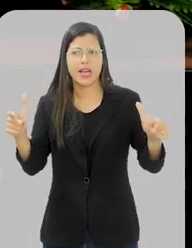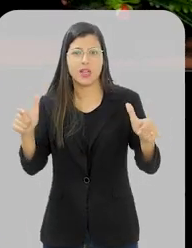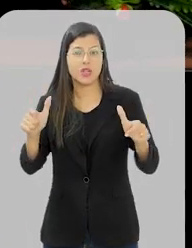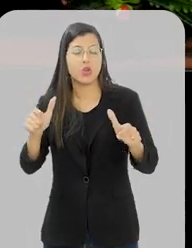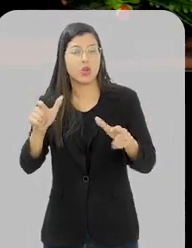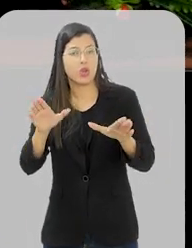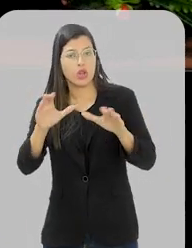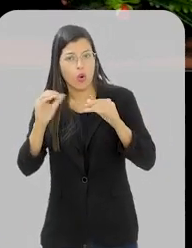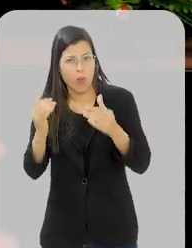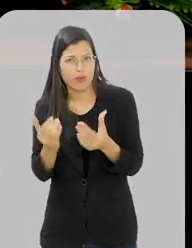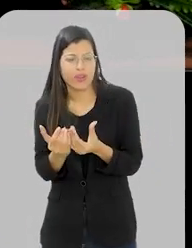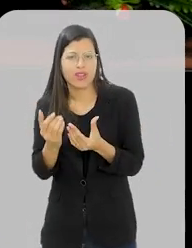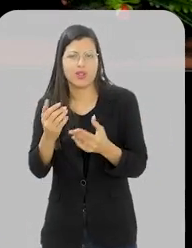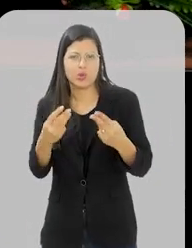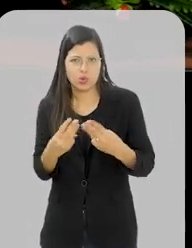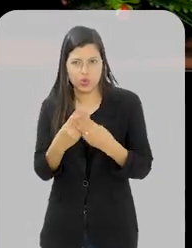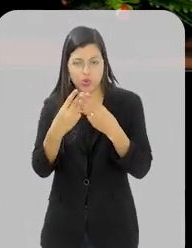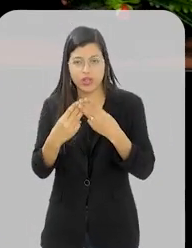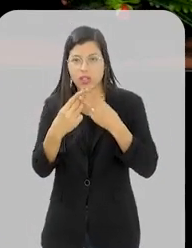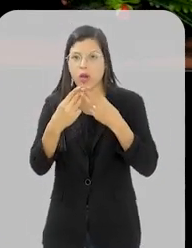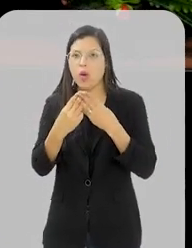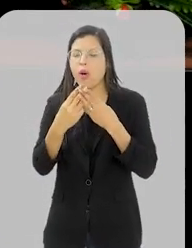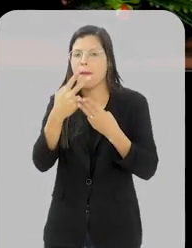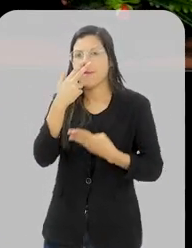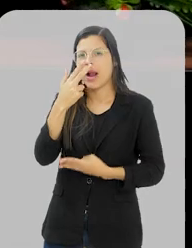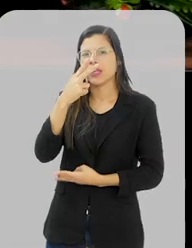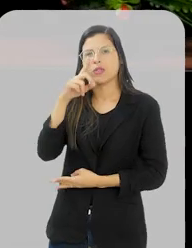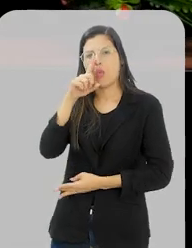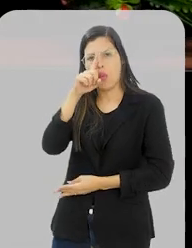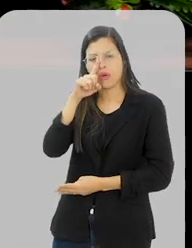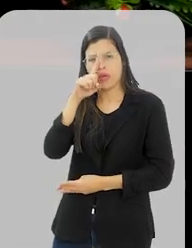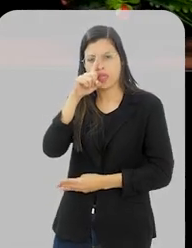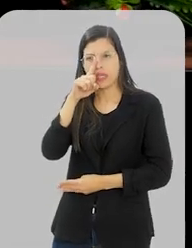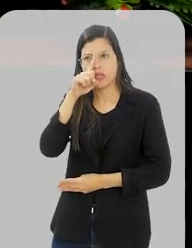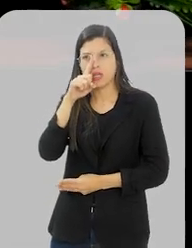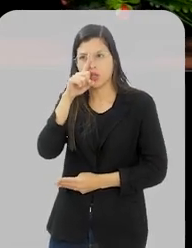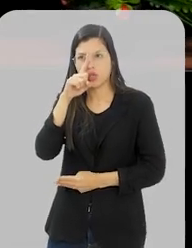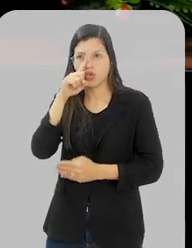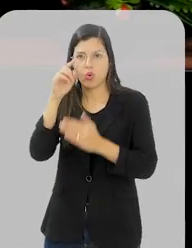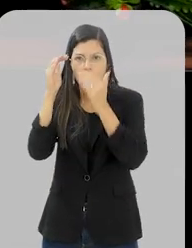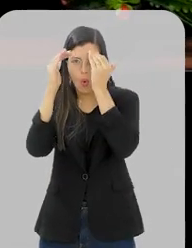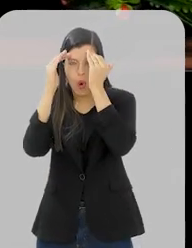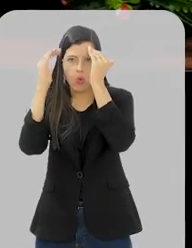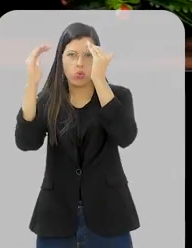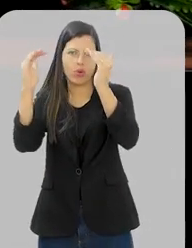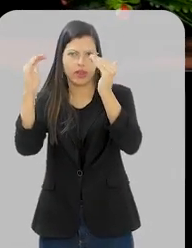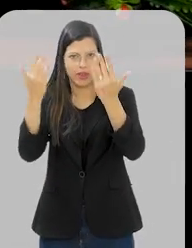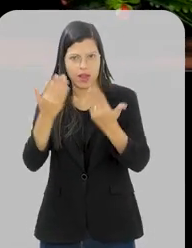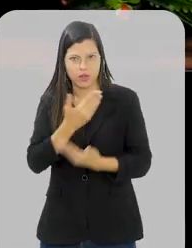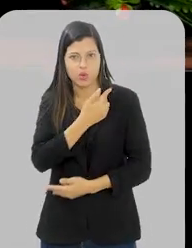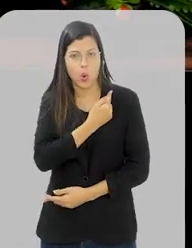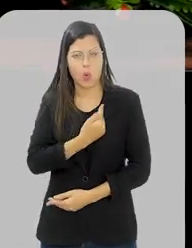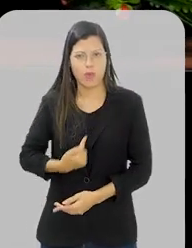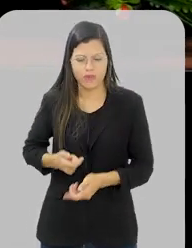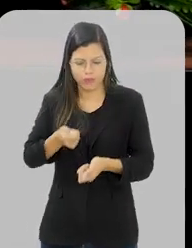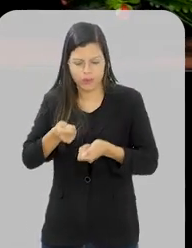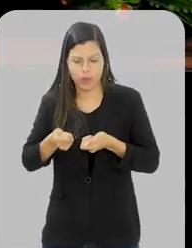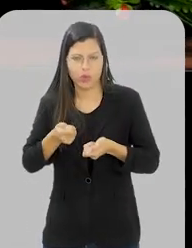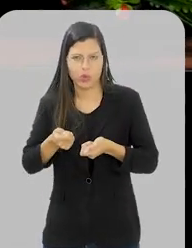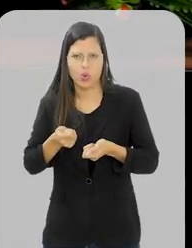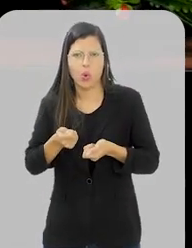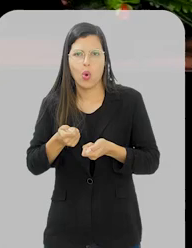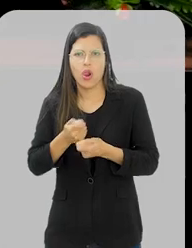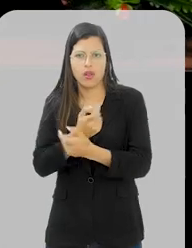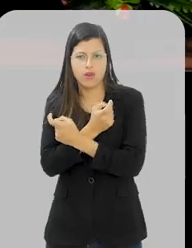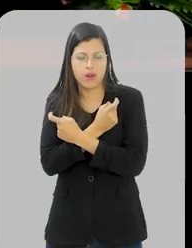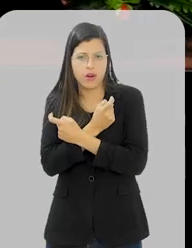Comunidade Judaica do povo Judeu era um risco a à autoridade e ao governo do faraó a partir daí ele